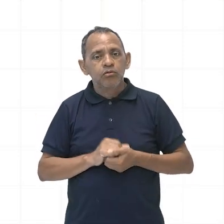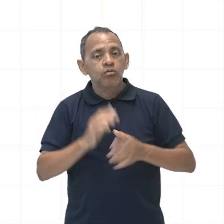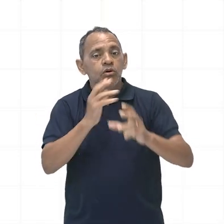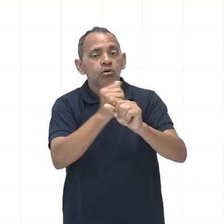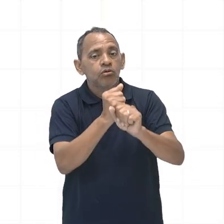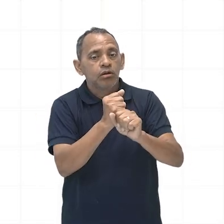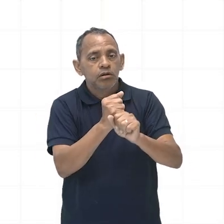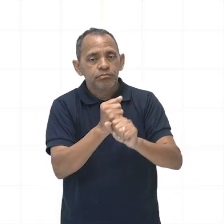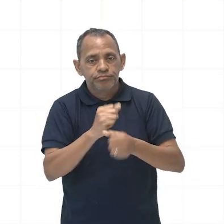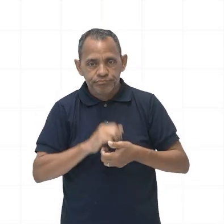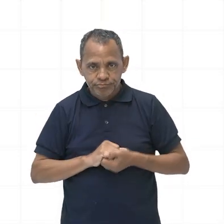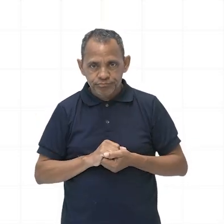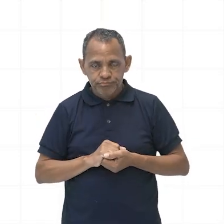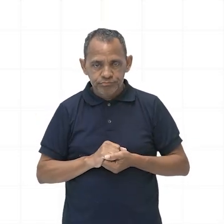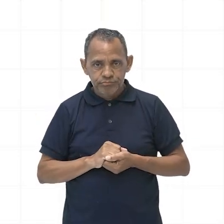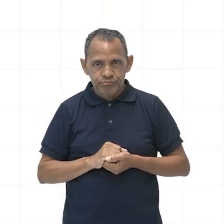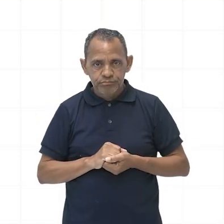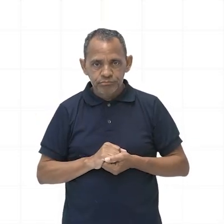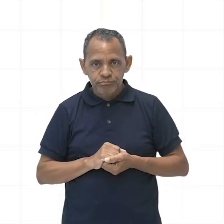ó.